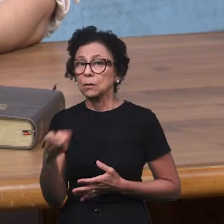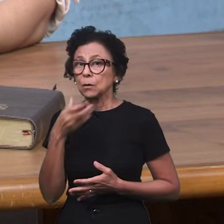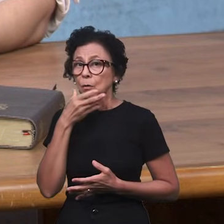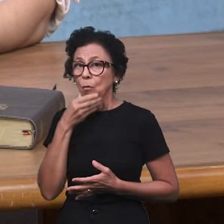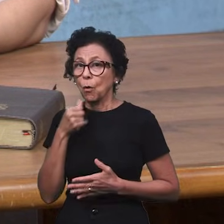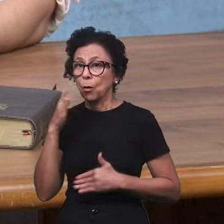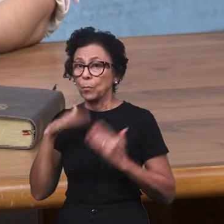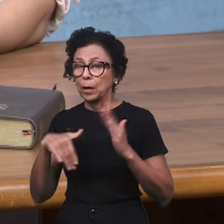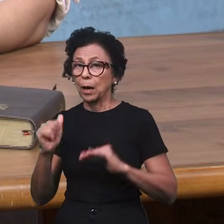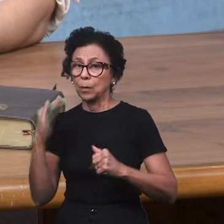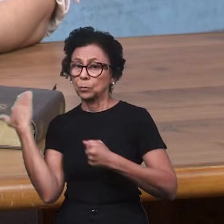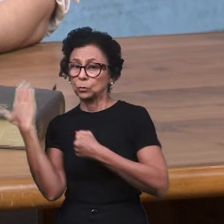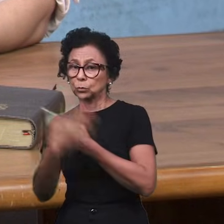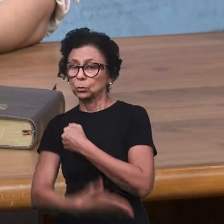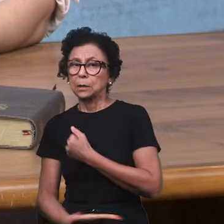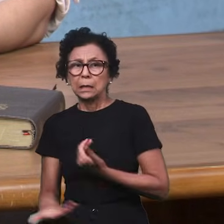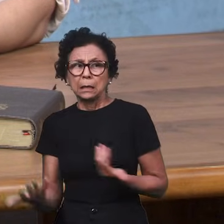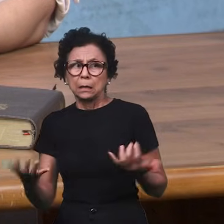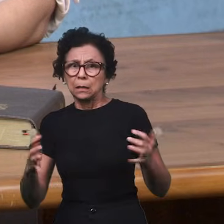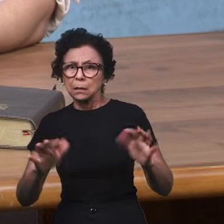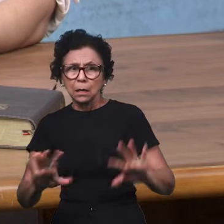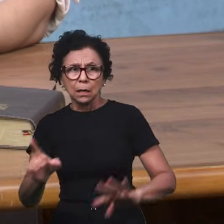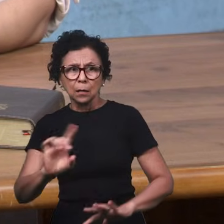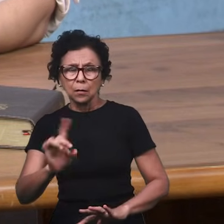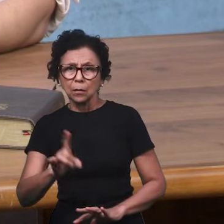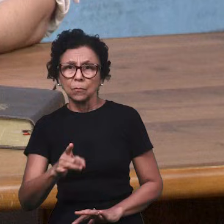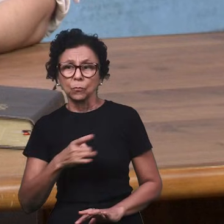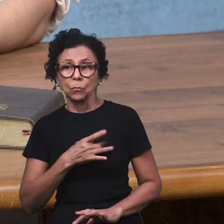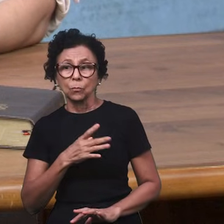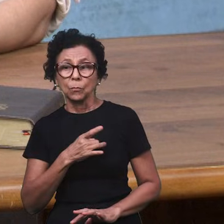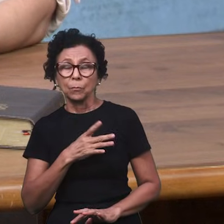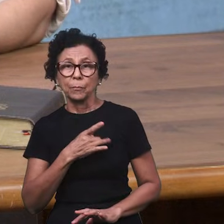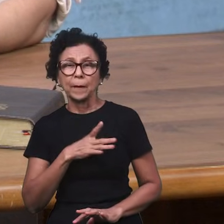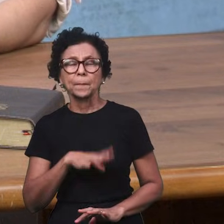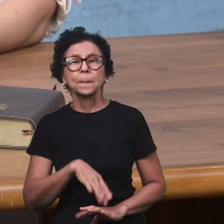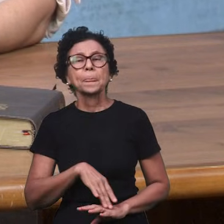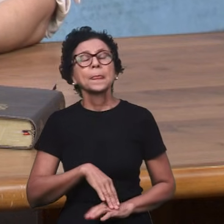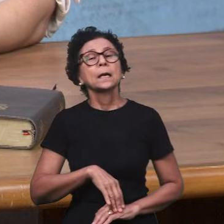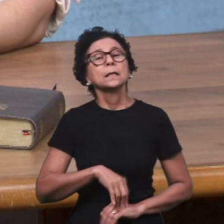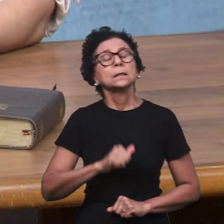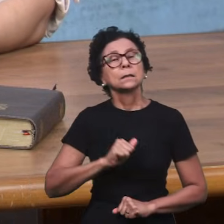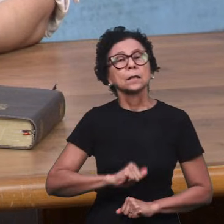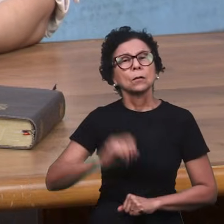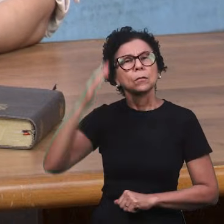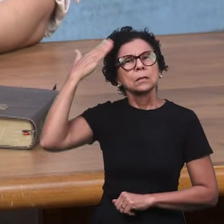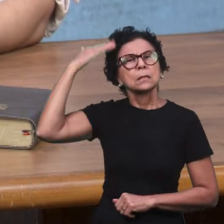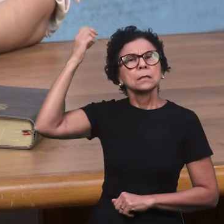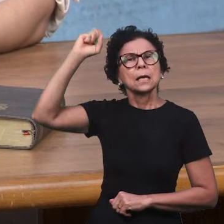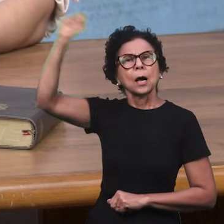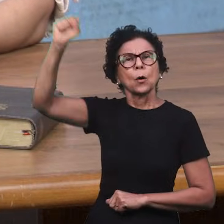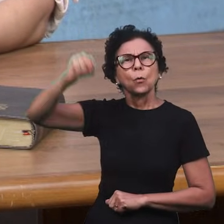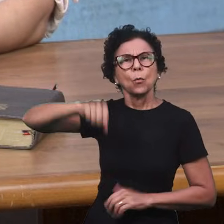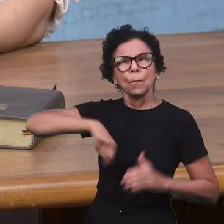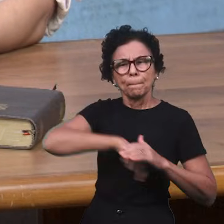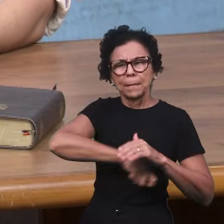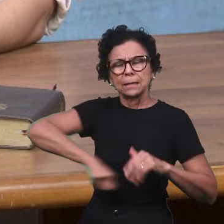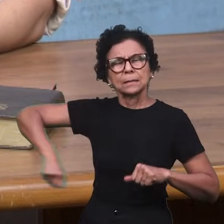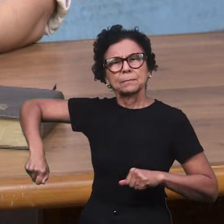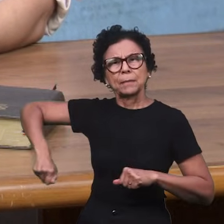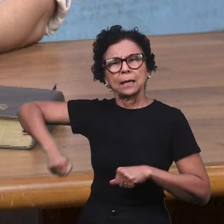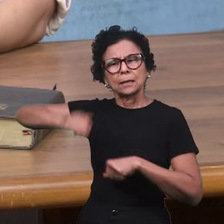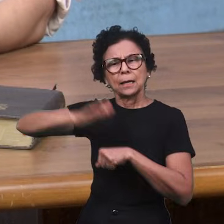temia muito. Então tomou Saul a espada e se lançou sobre ela. Vendo, pois, o